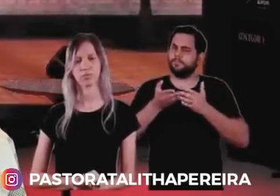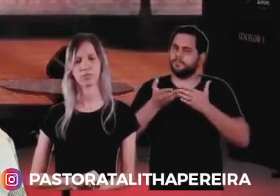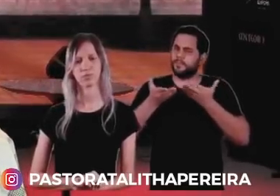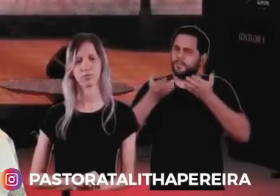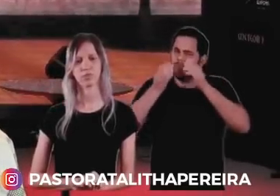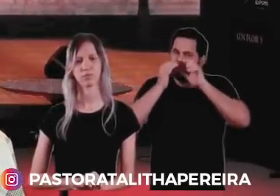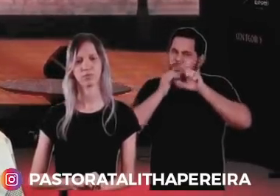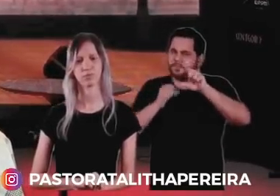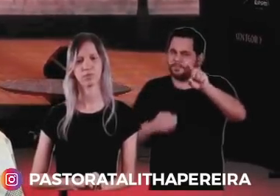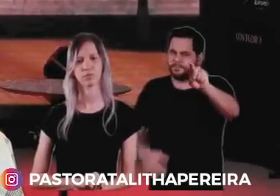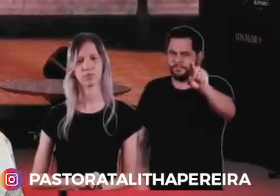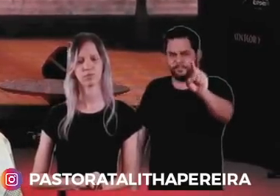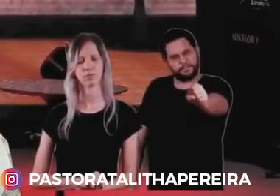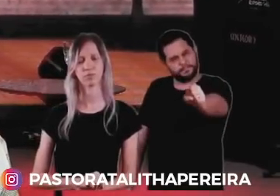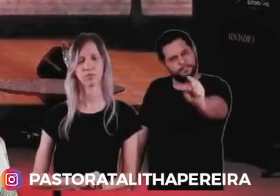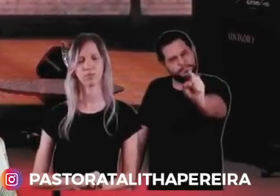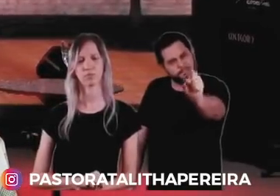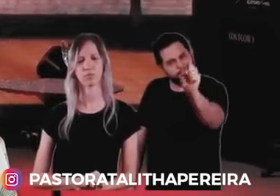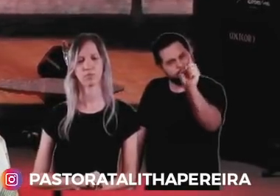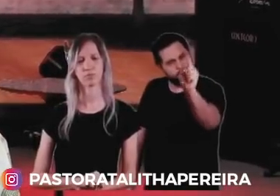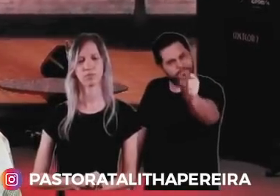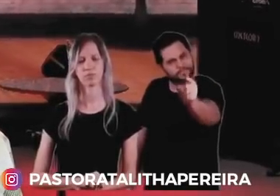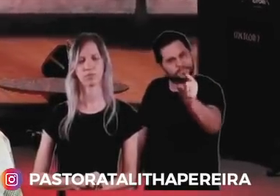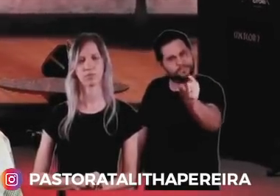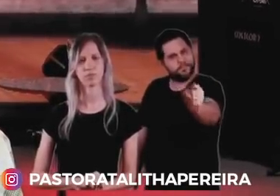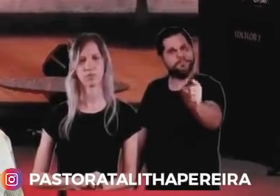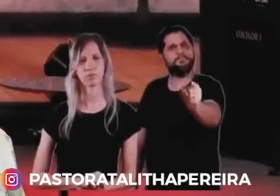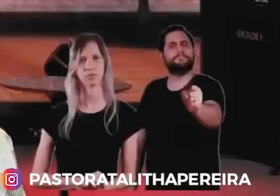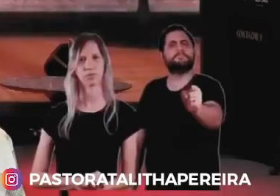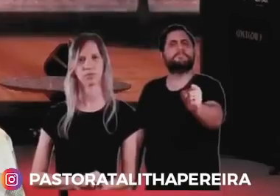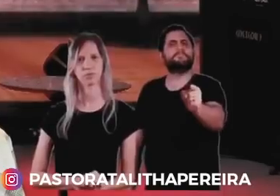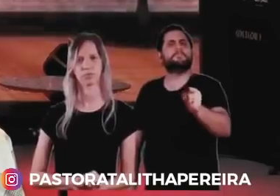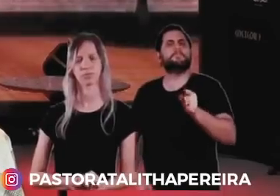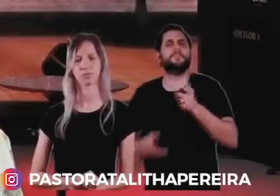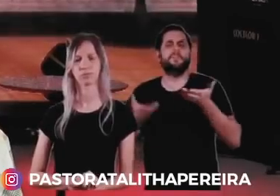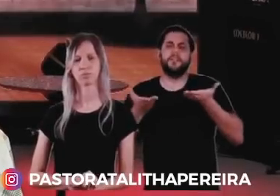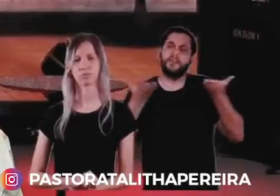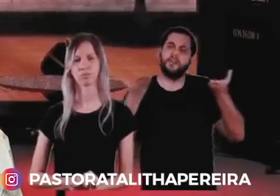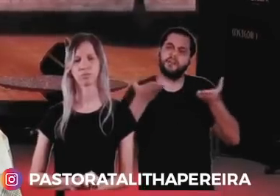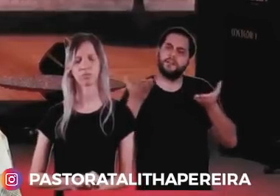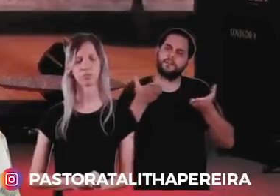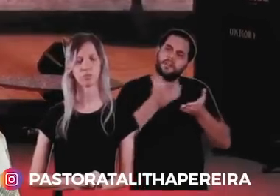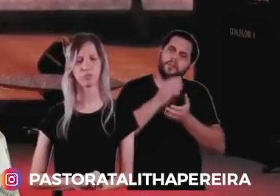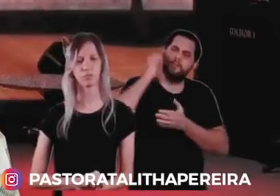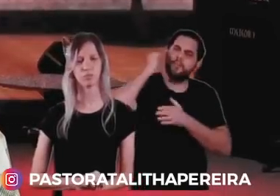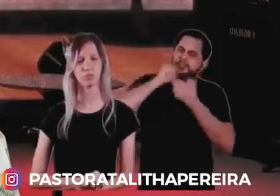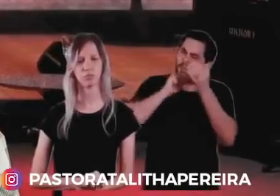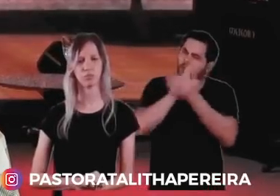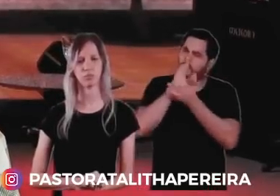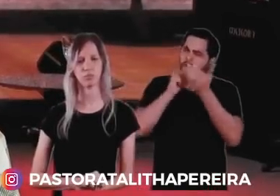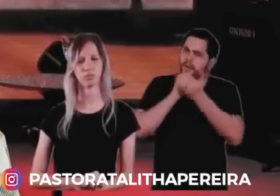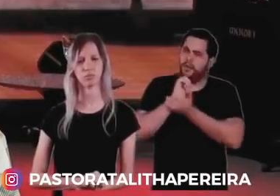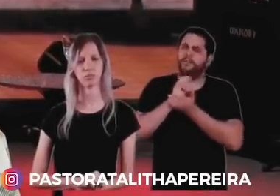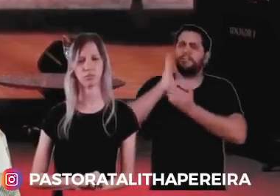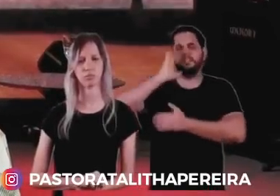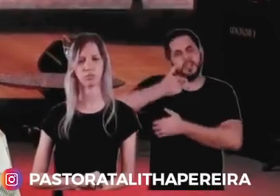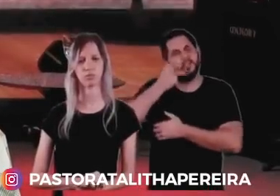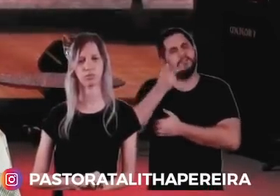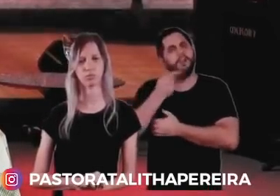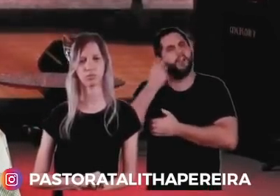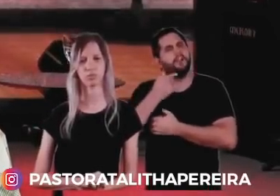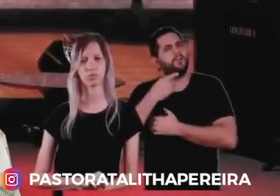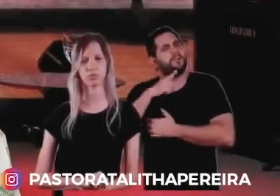direcionar uma mensagem para você que está escutando esse hino aqui que tocou falando